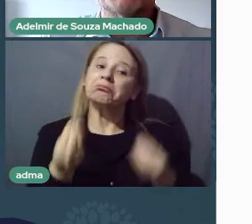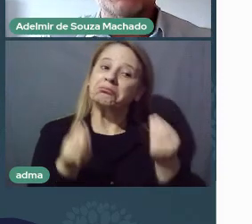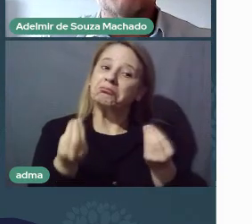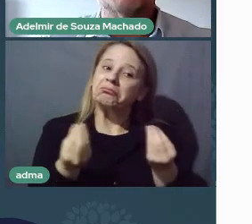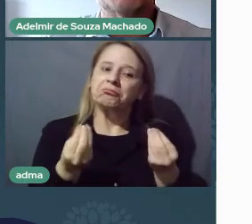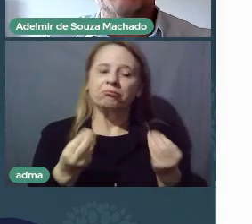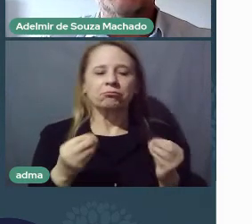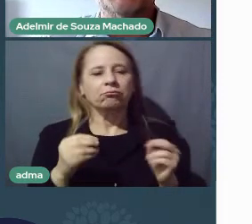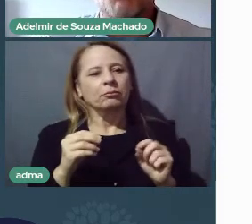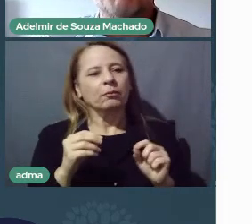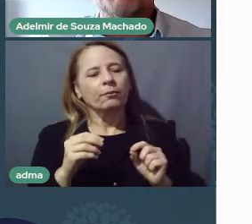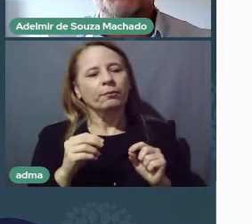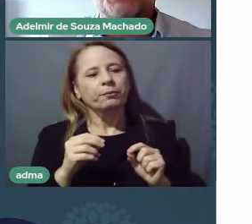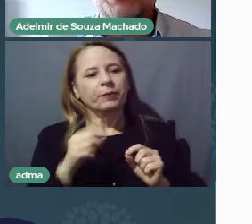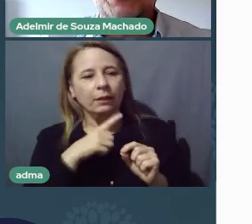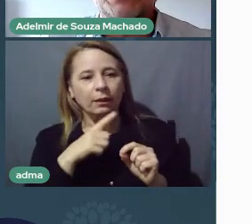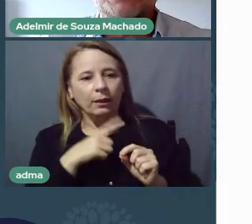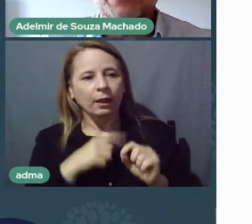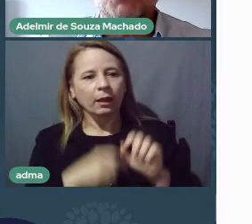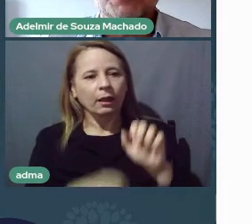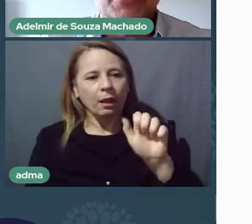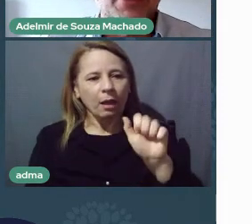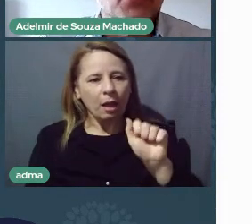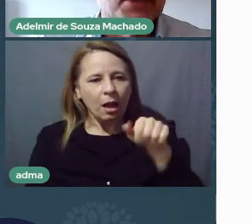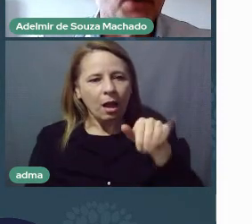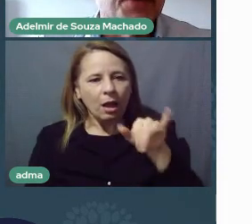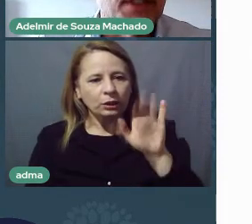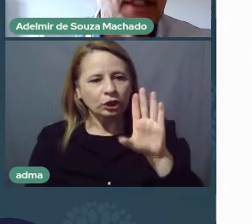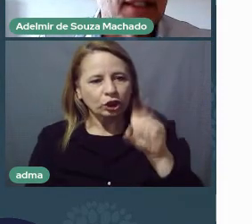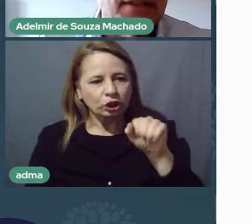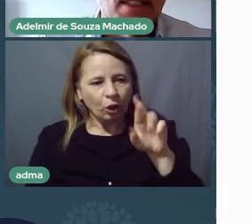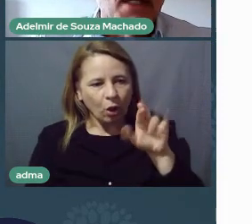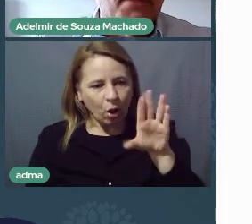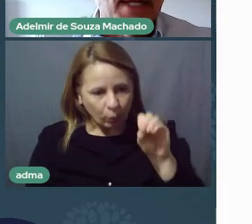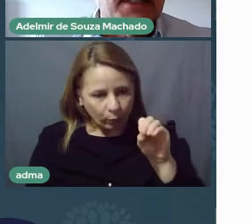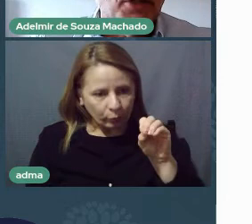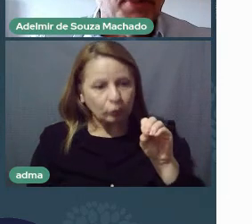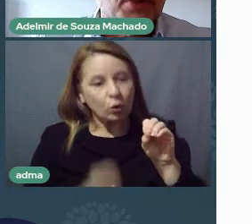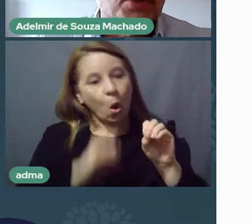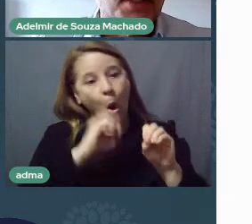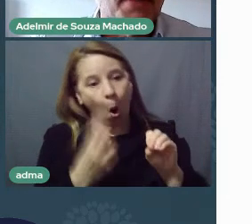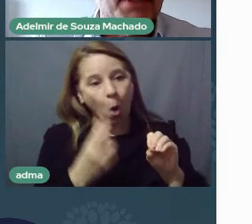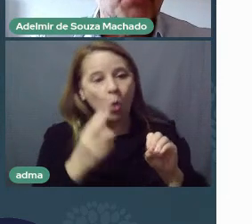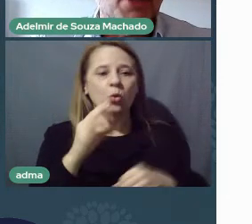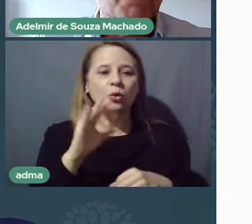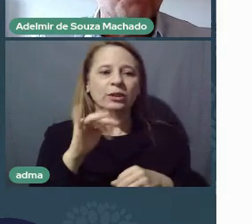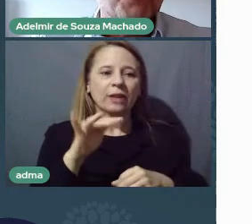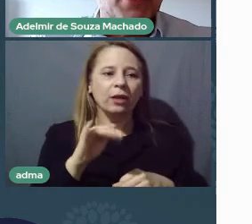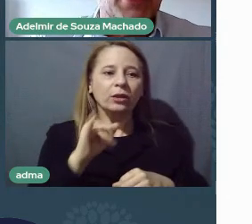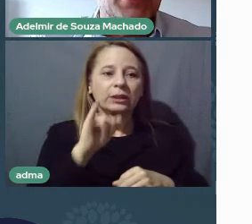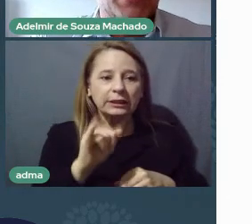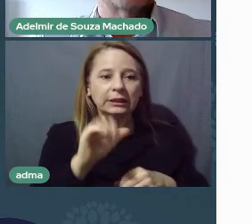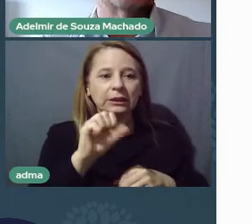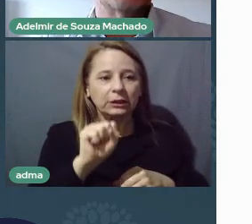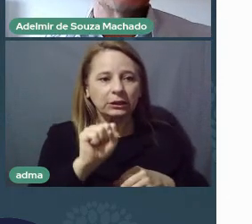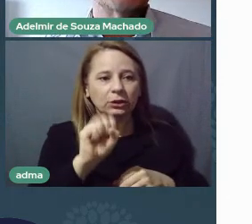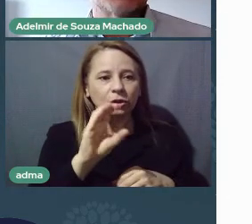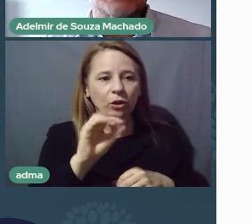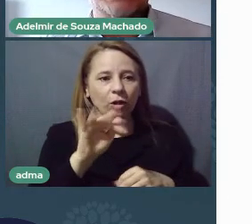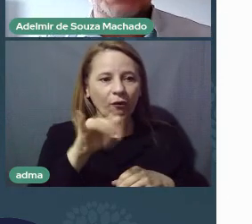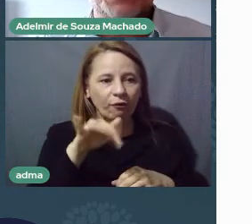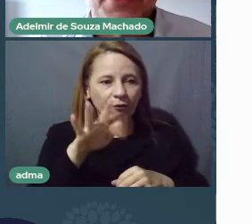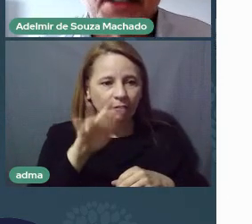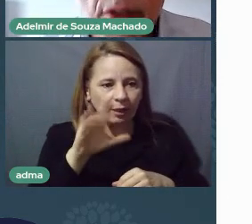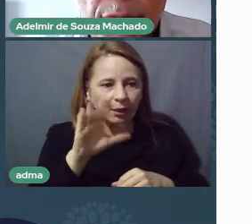a produção de anticorpos IgE e células eosinofílicas, mas eu posso ter, pessoal,